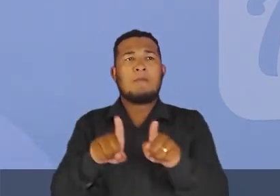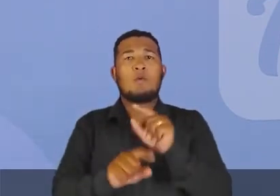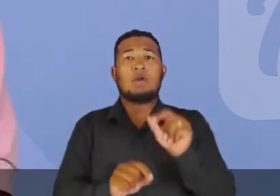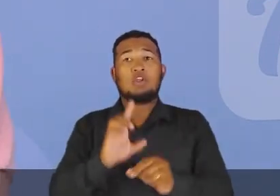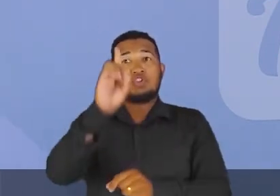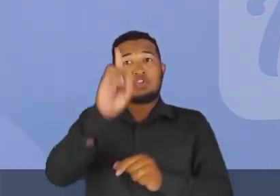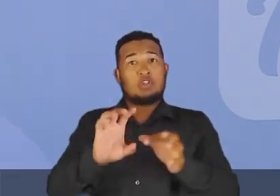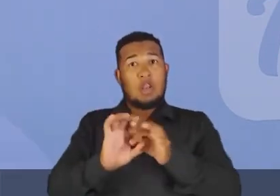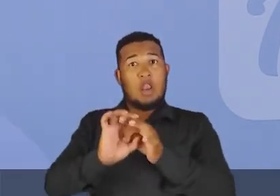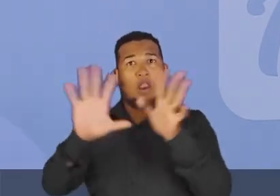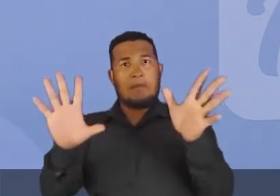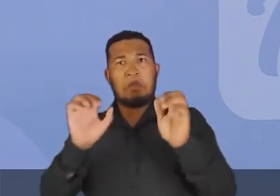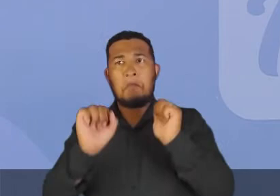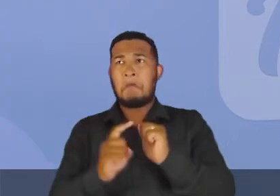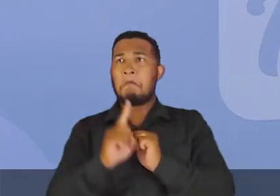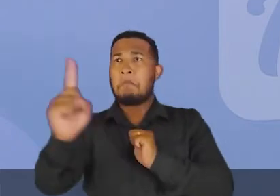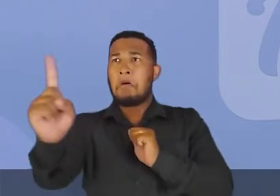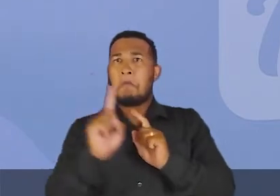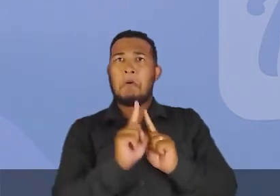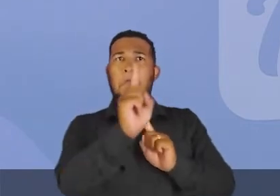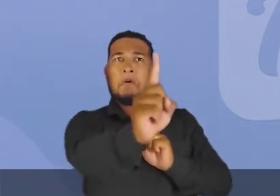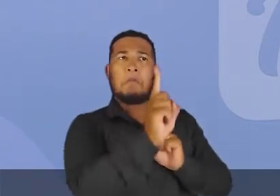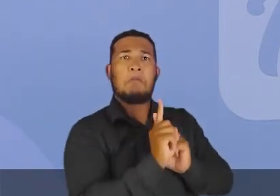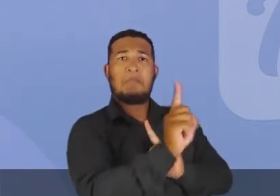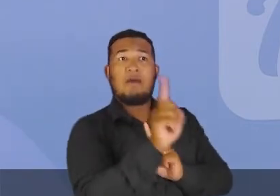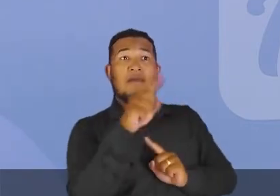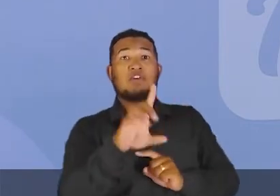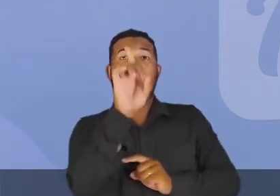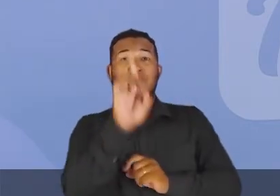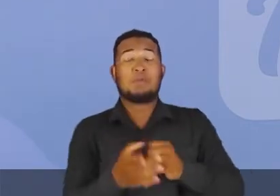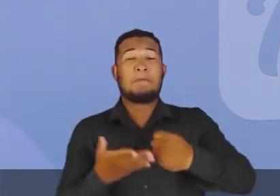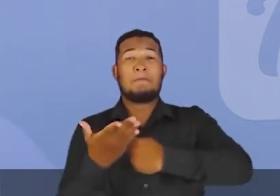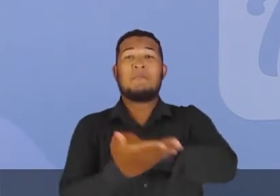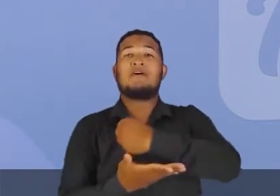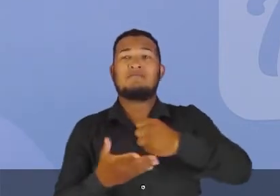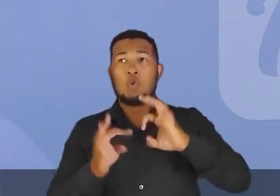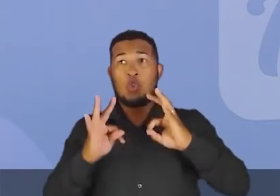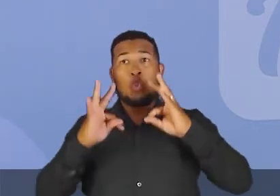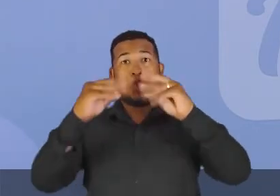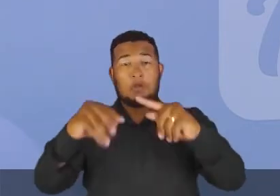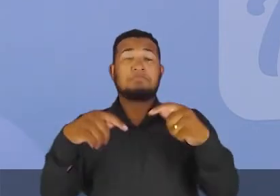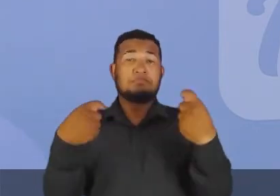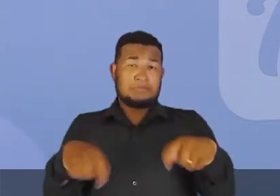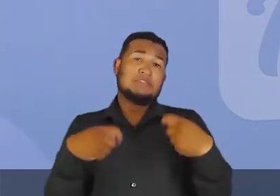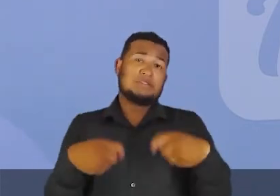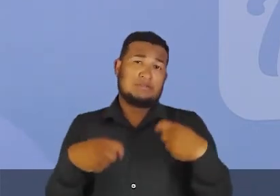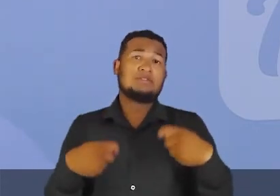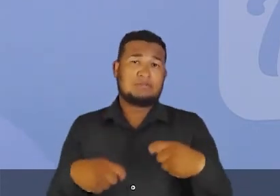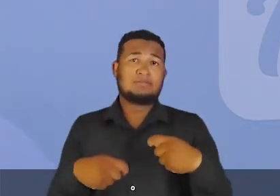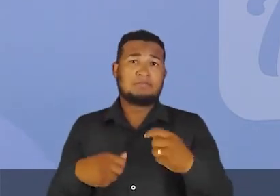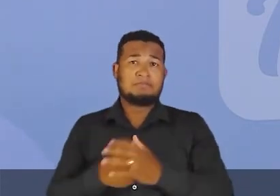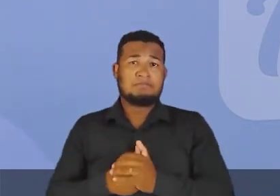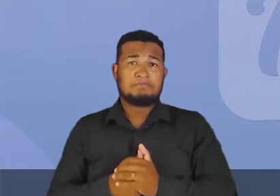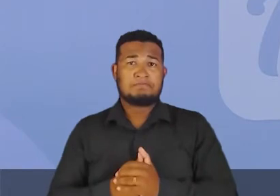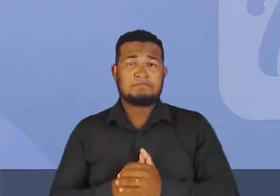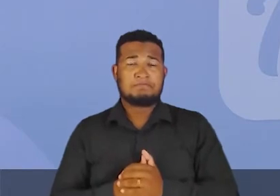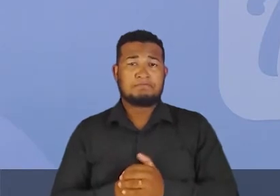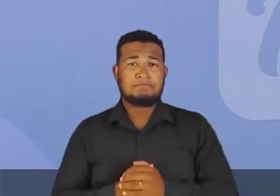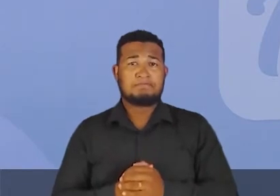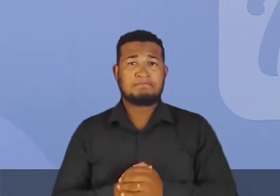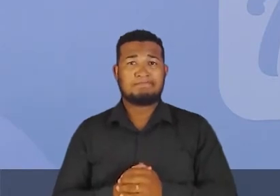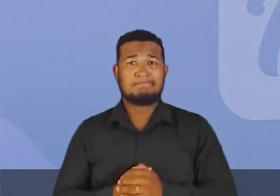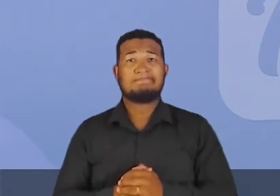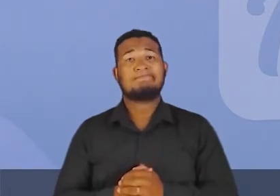liberdade, o direito de ir e vir, que são direitos básicos, né, que todo mundo tem, todo cidadão tem,